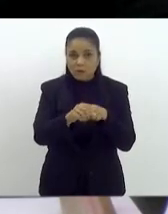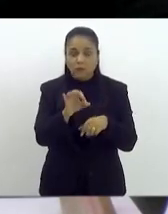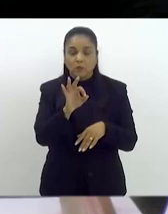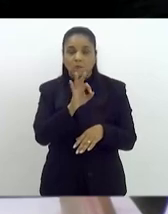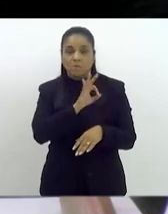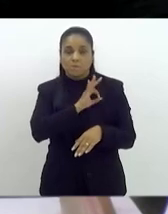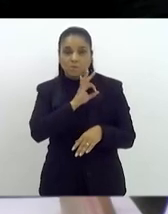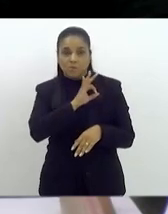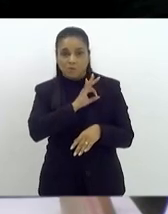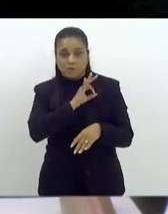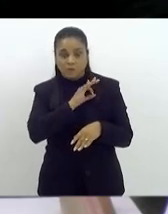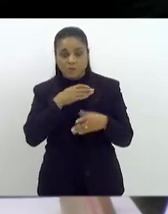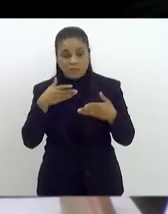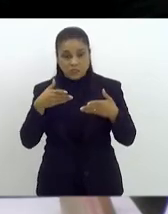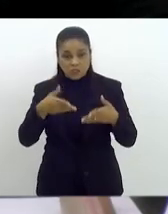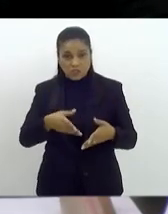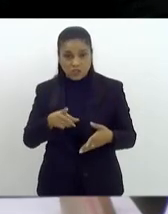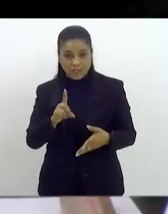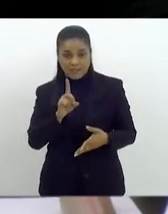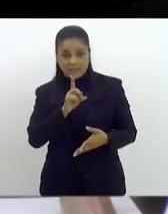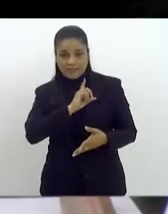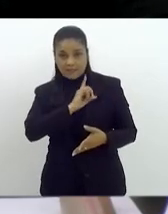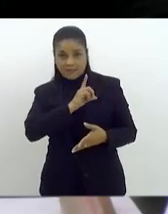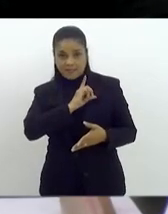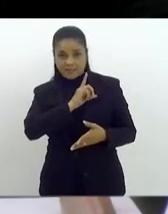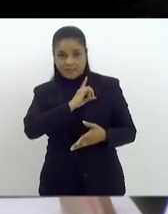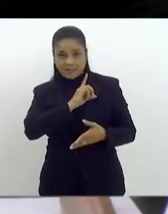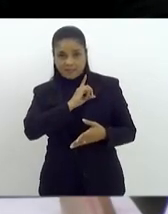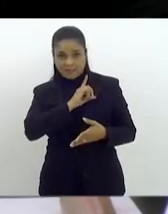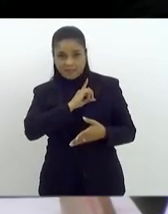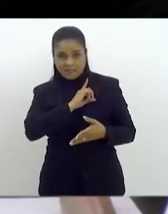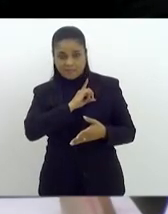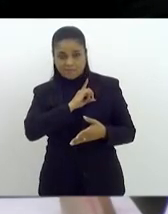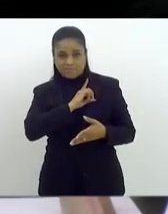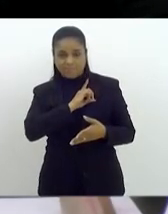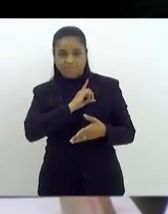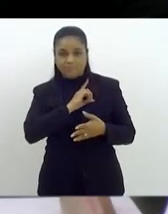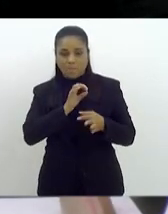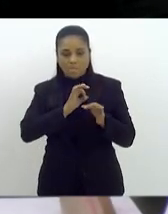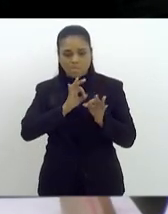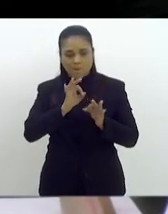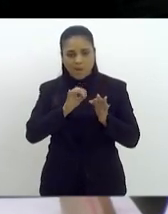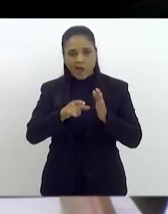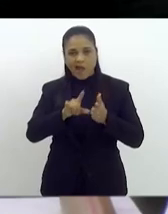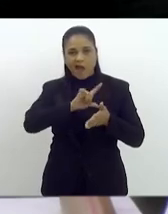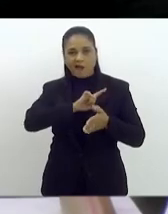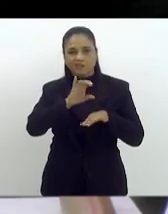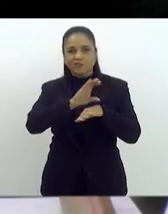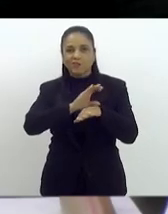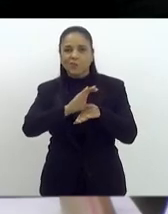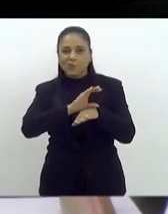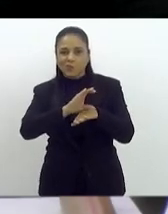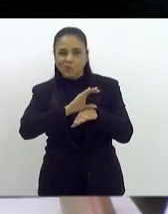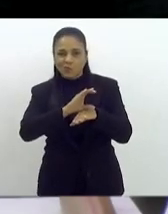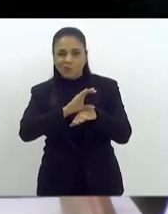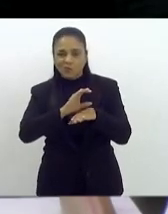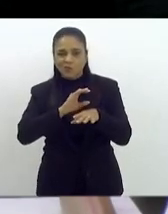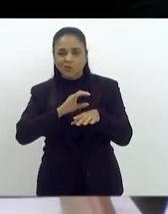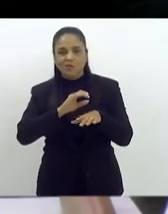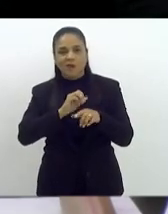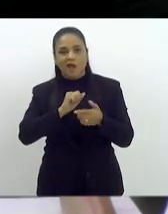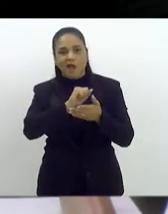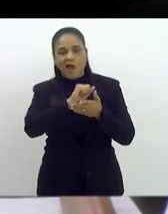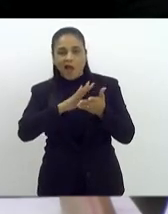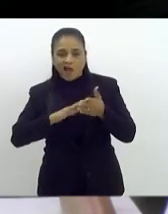que o policial ele chegue lá na delegacia na ponta já mais preparado para ter essa essa atividade dele